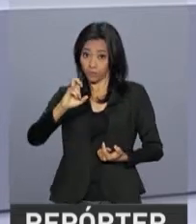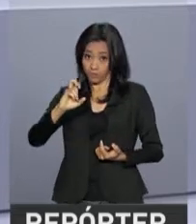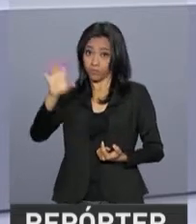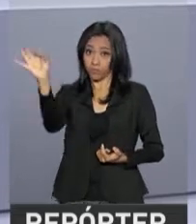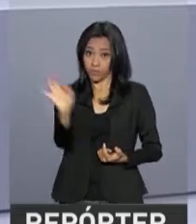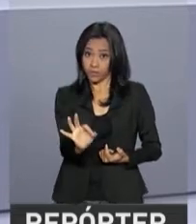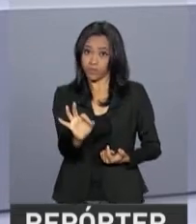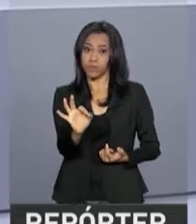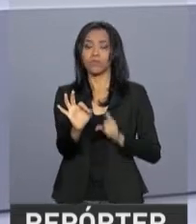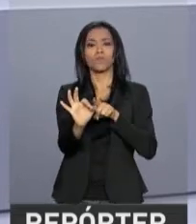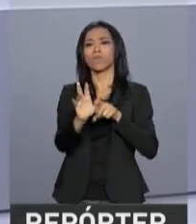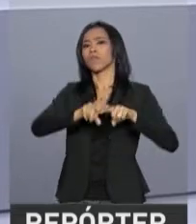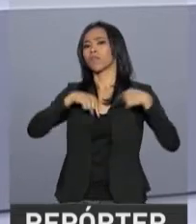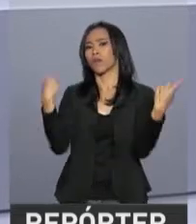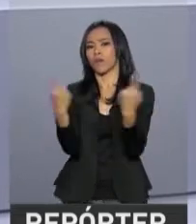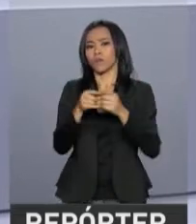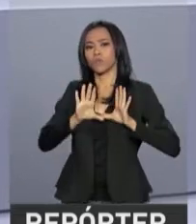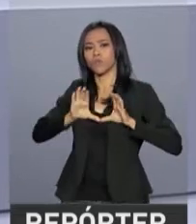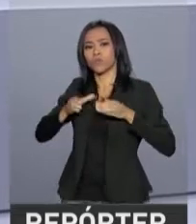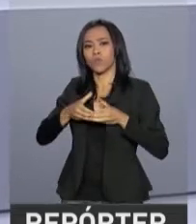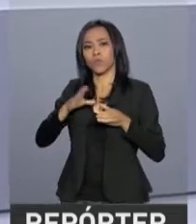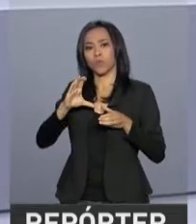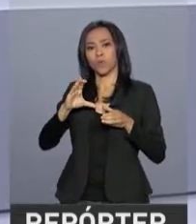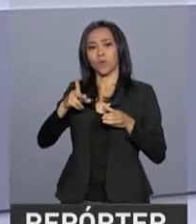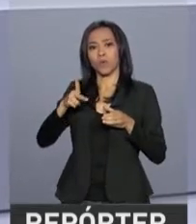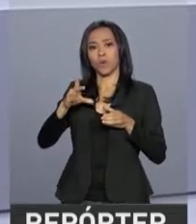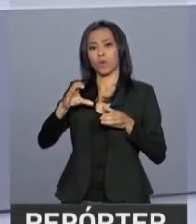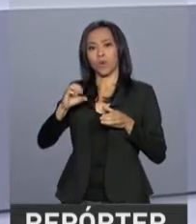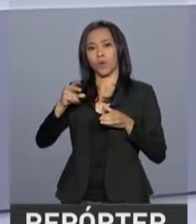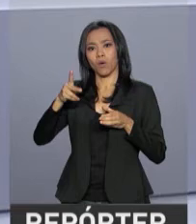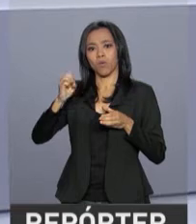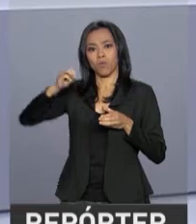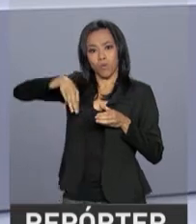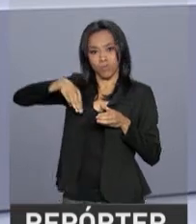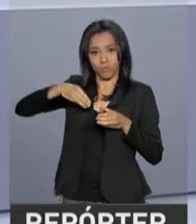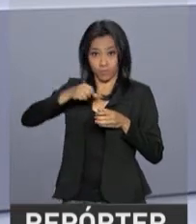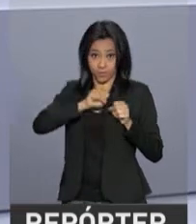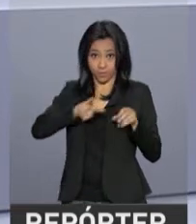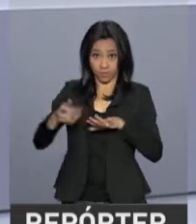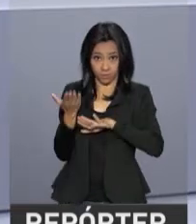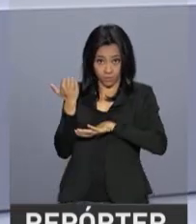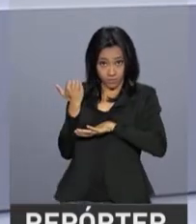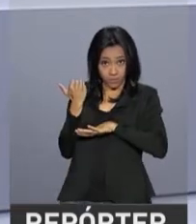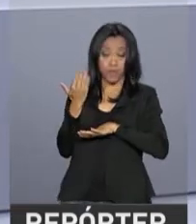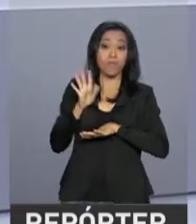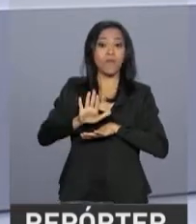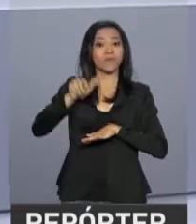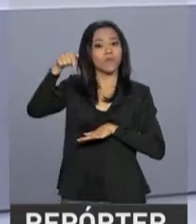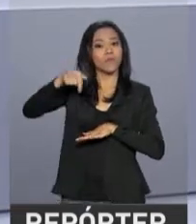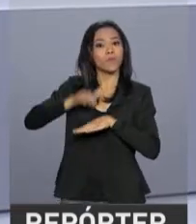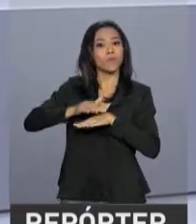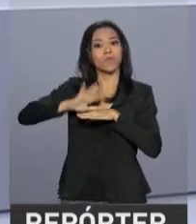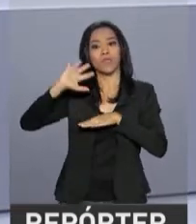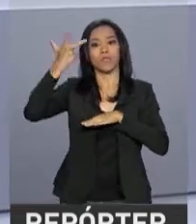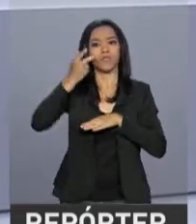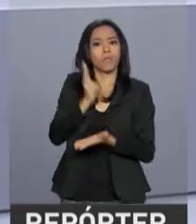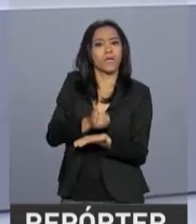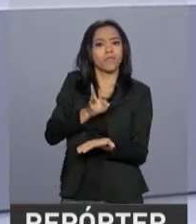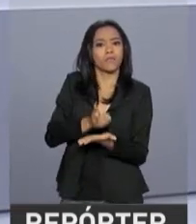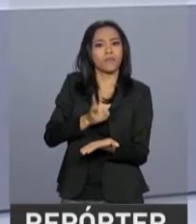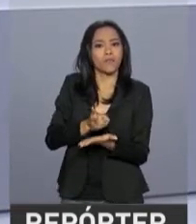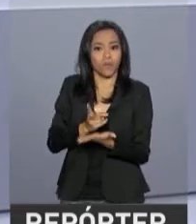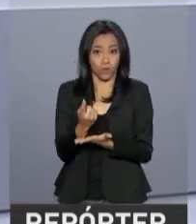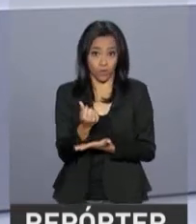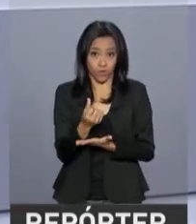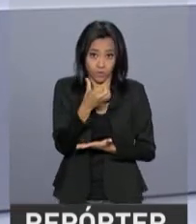na reunião do comitê de política monetária copom na semana passada mas o comitê decidiu manter a taxa em seis e meio por